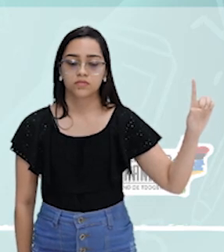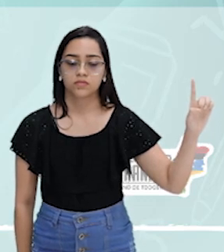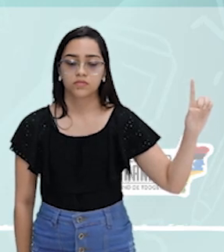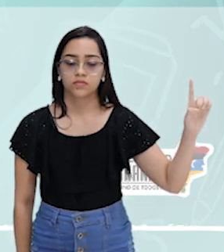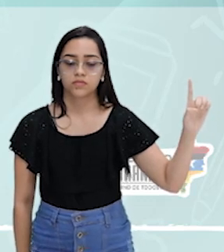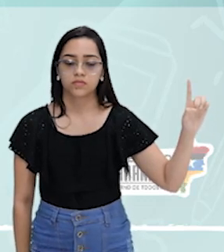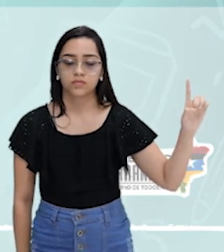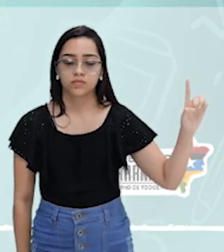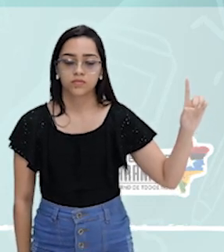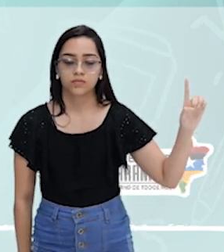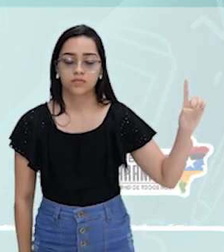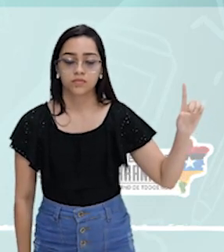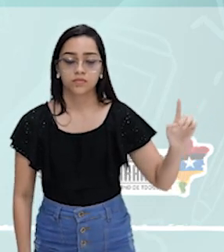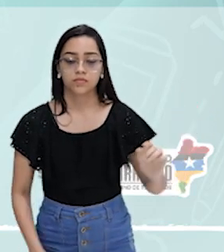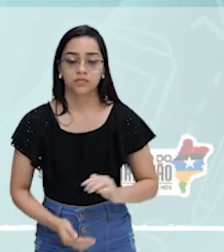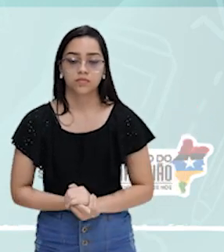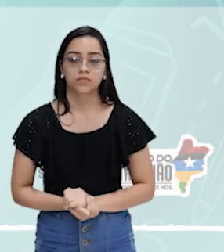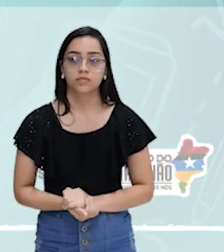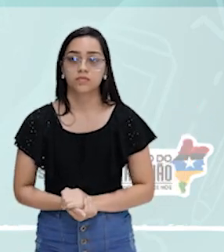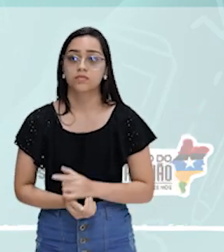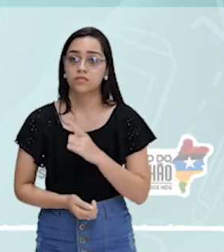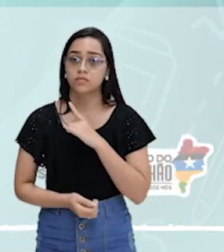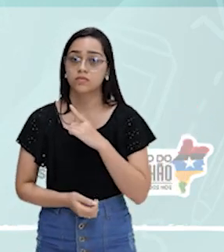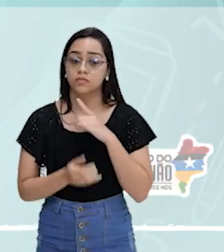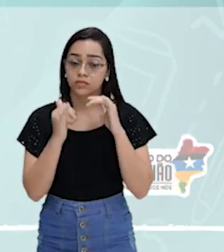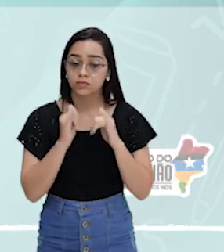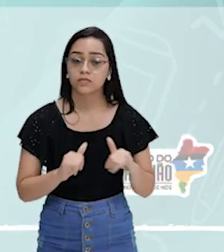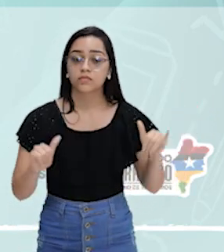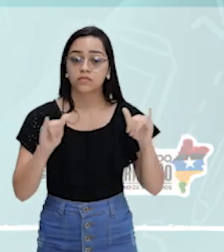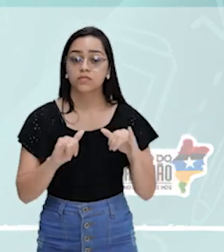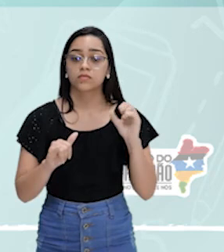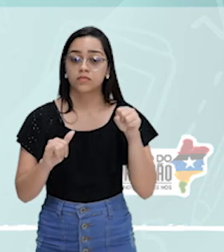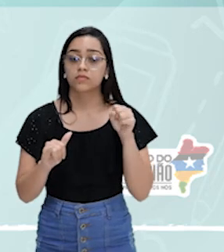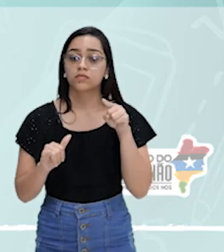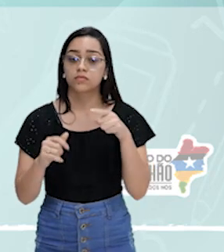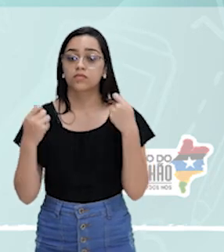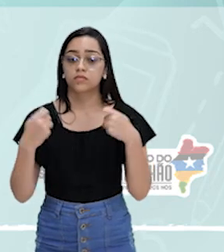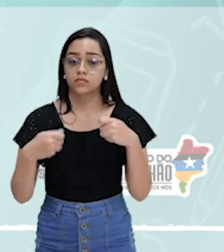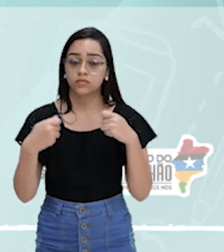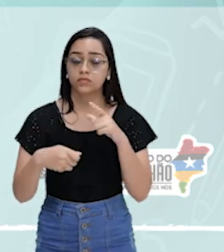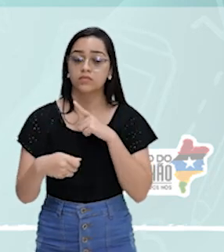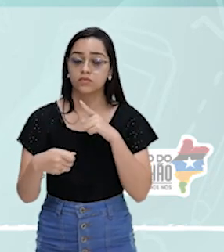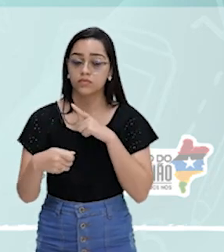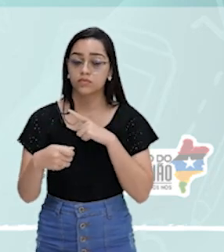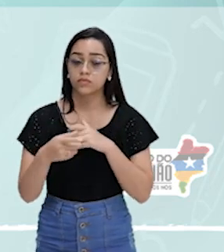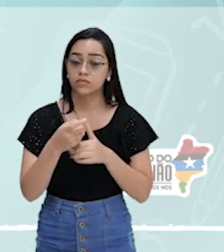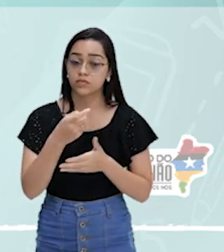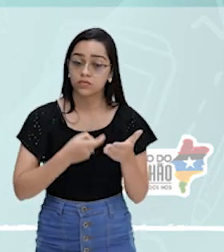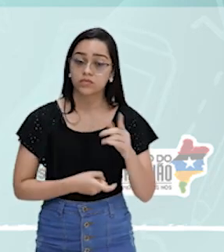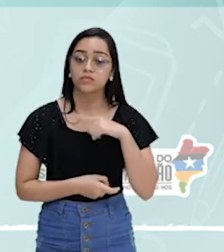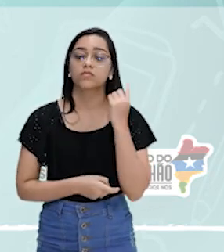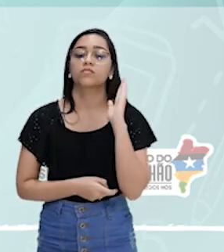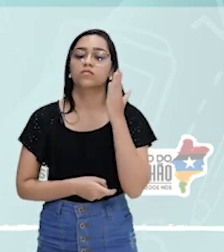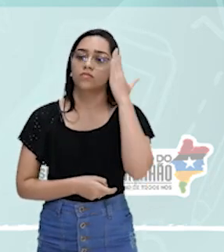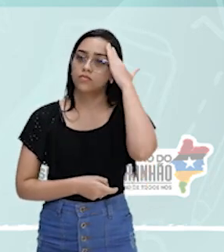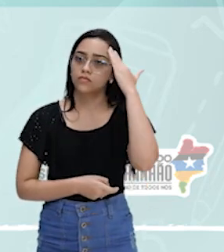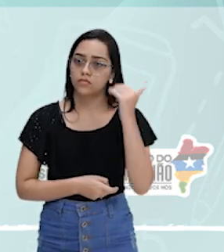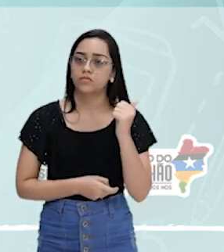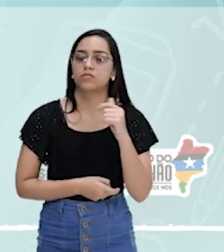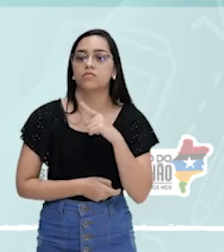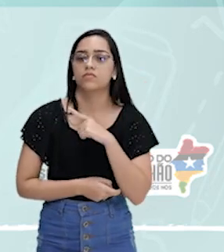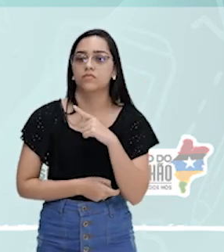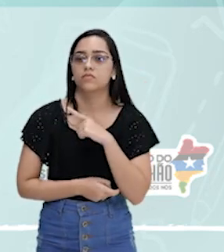como é. Mais uma informação que você precisa buscar no texto. Nós já sabemos que